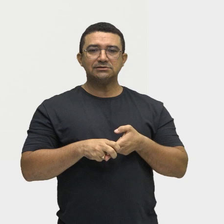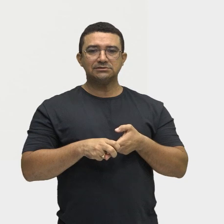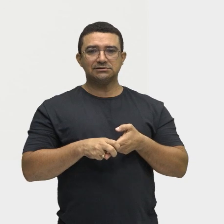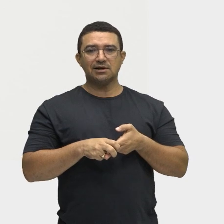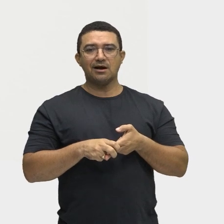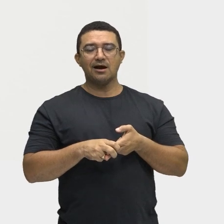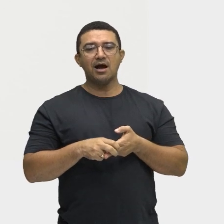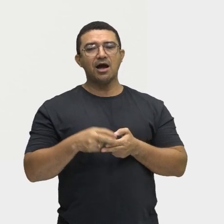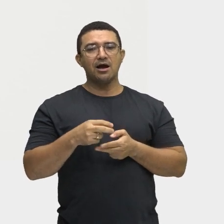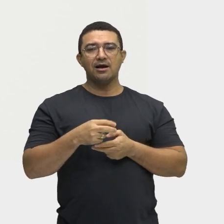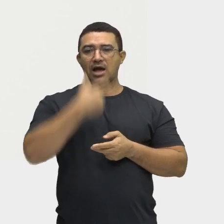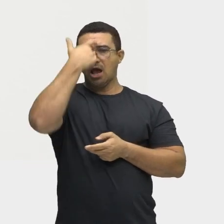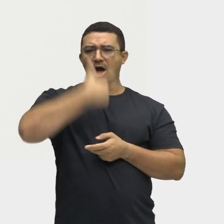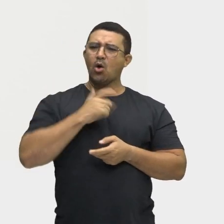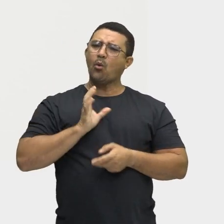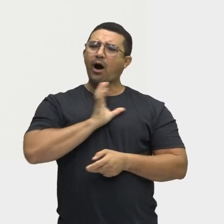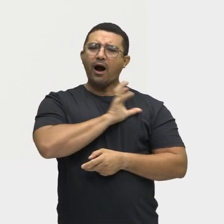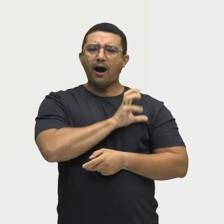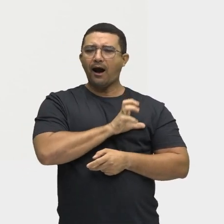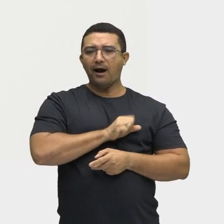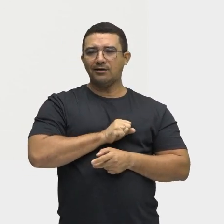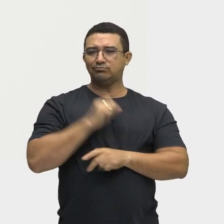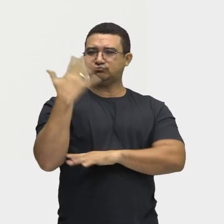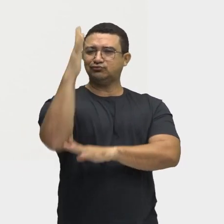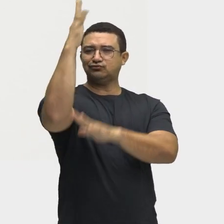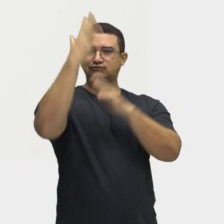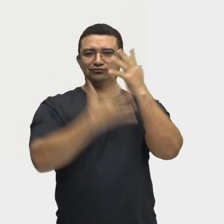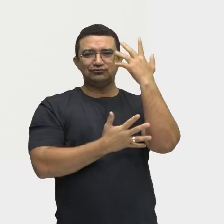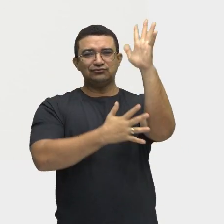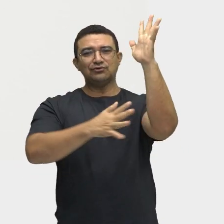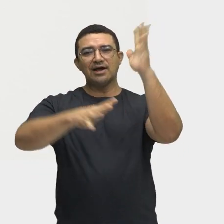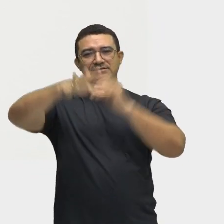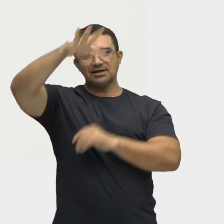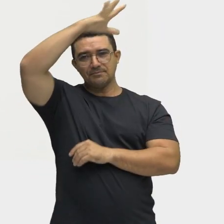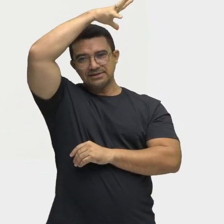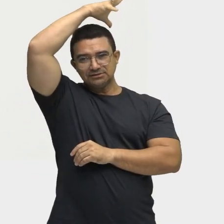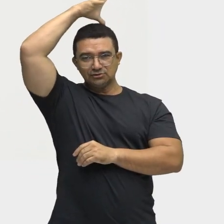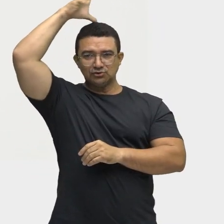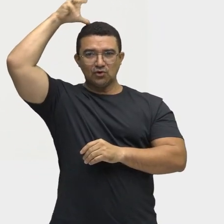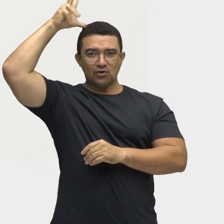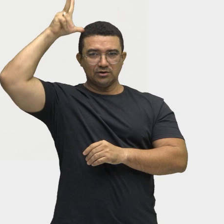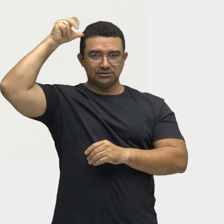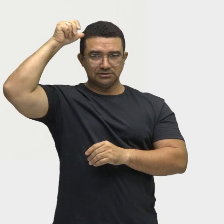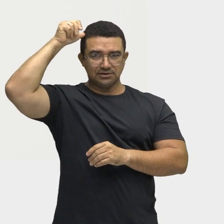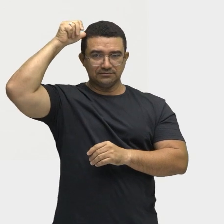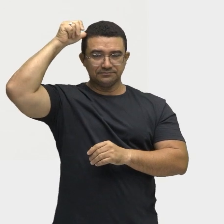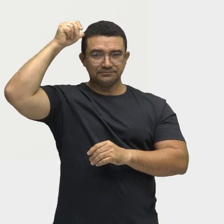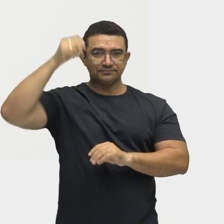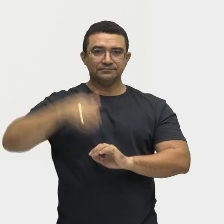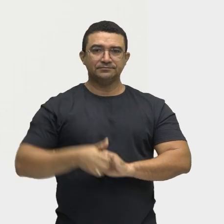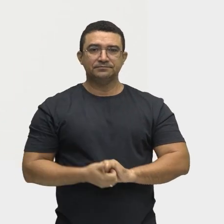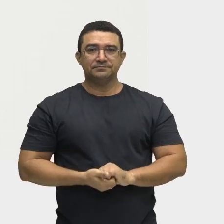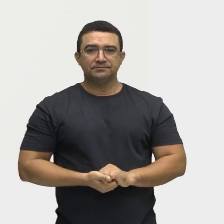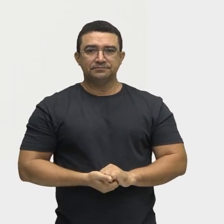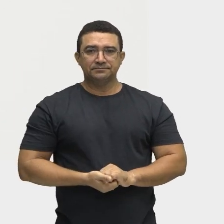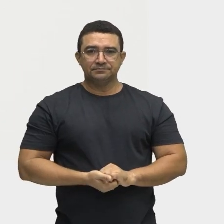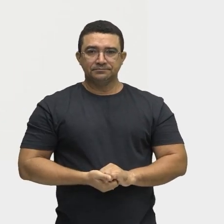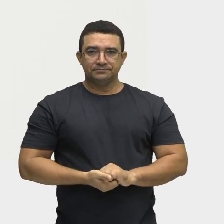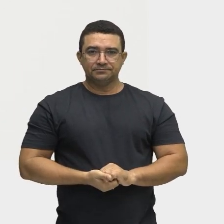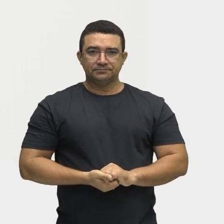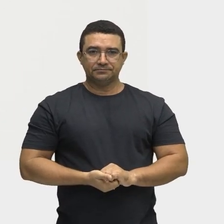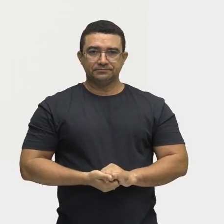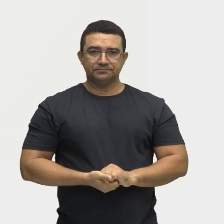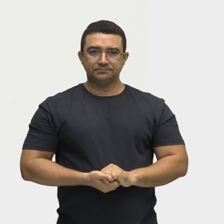the Amazon forest. Eu amo a floresta amazônica. I love the